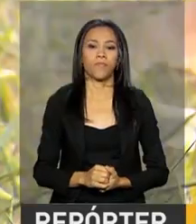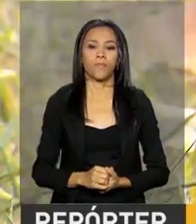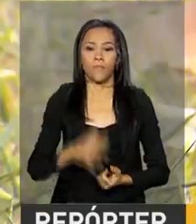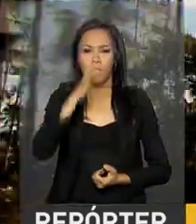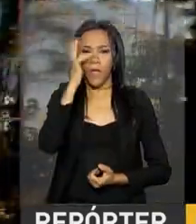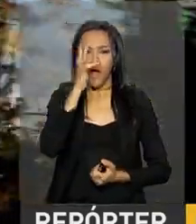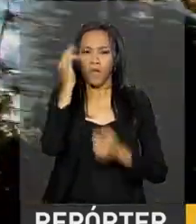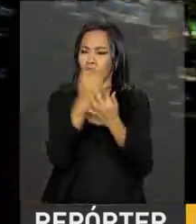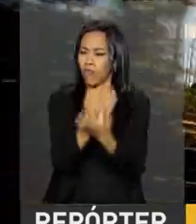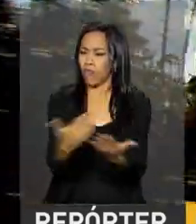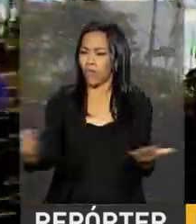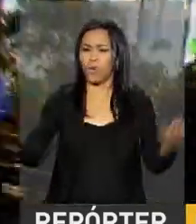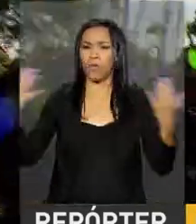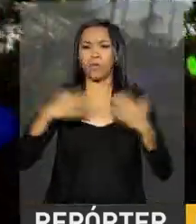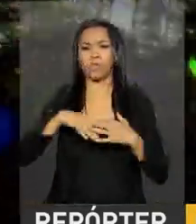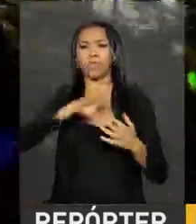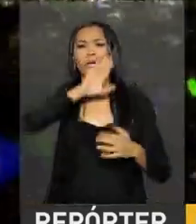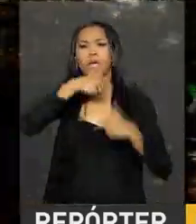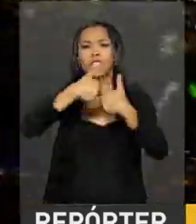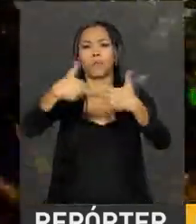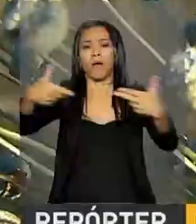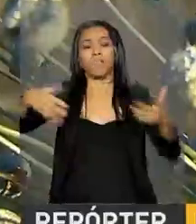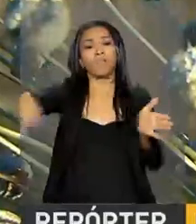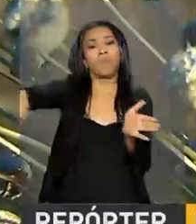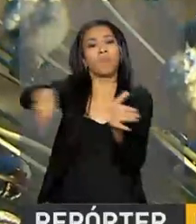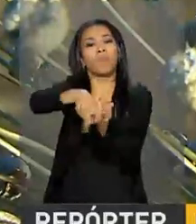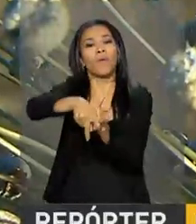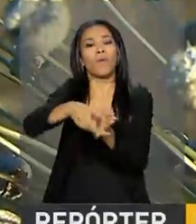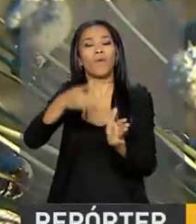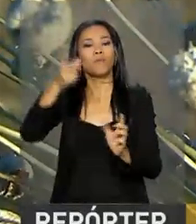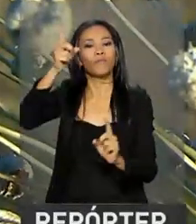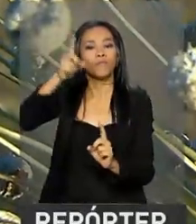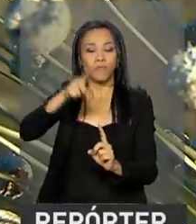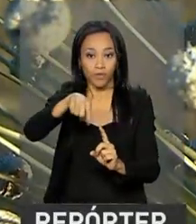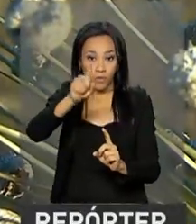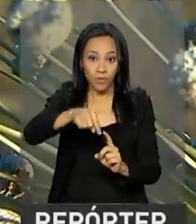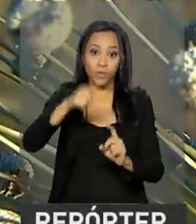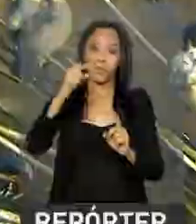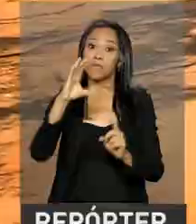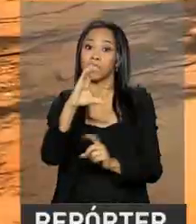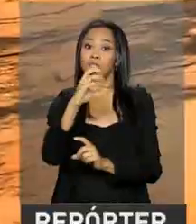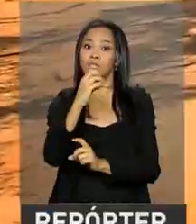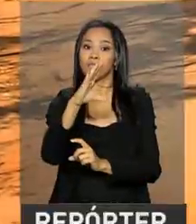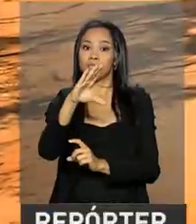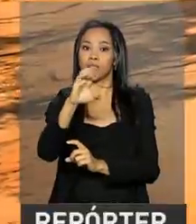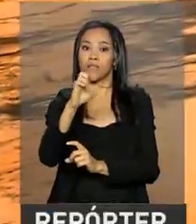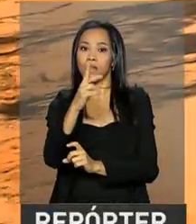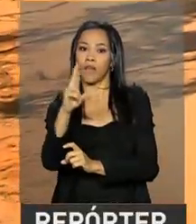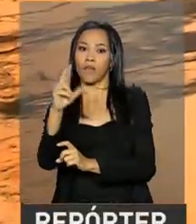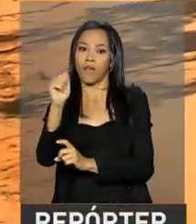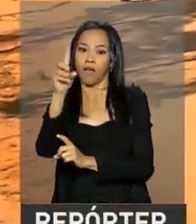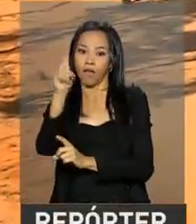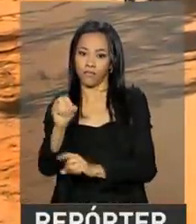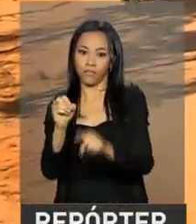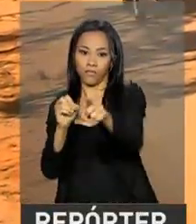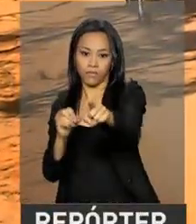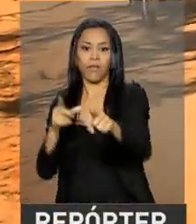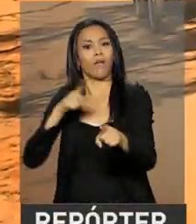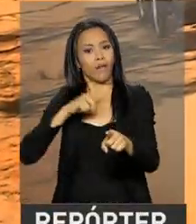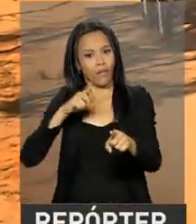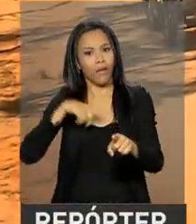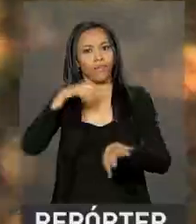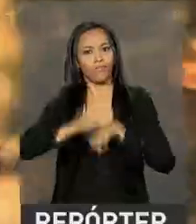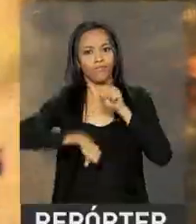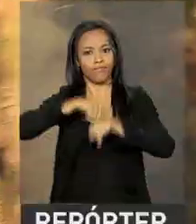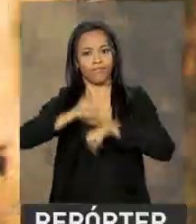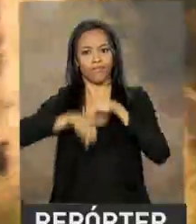Flores, animais e árvores típicas do Cerrado presentes na Floresta Nacional de Brasília agora dividem espaço com os